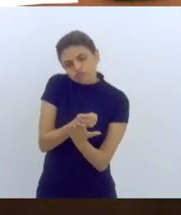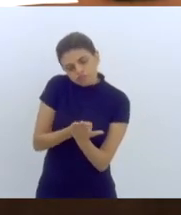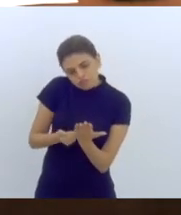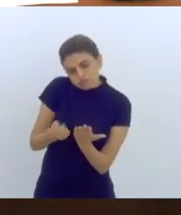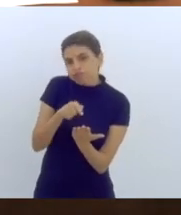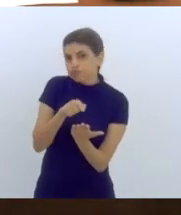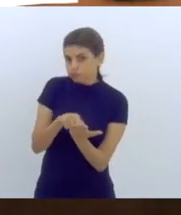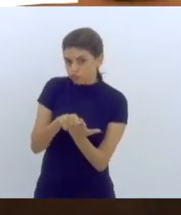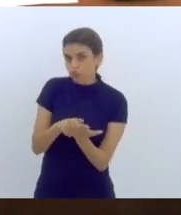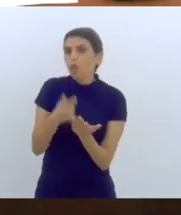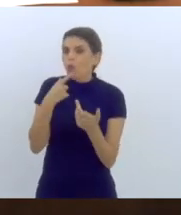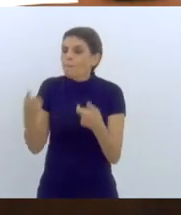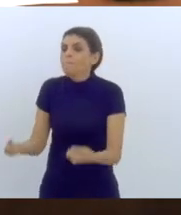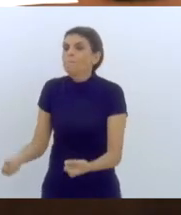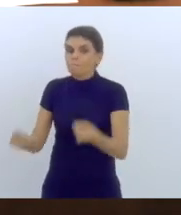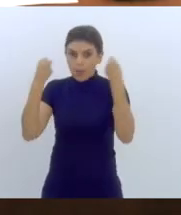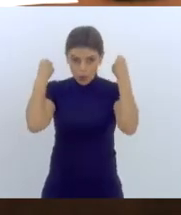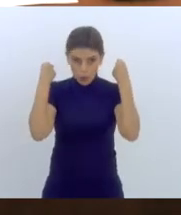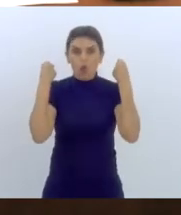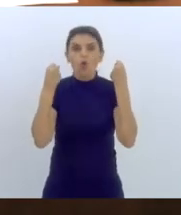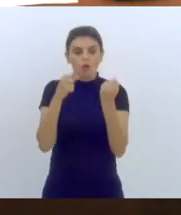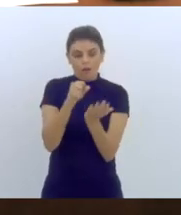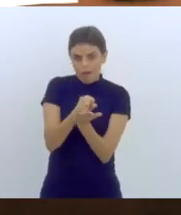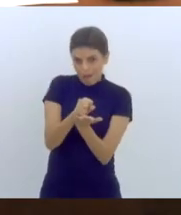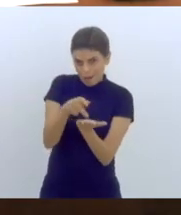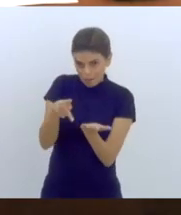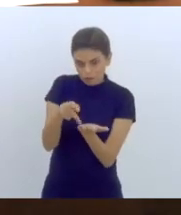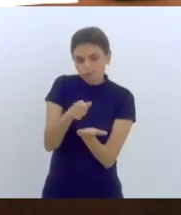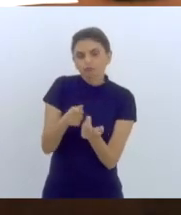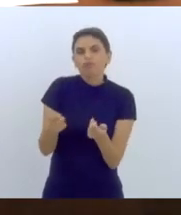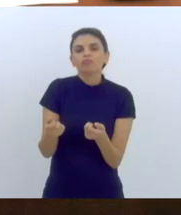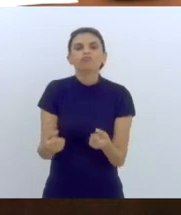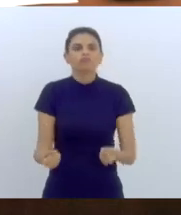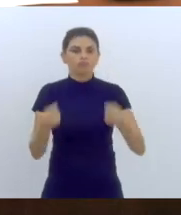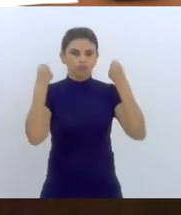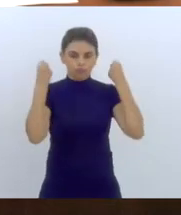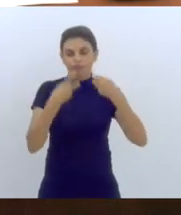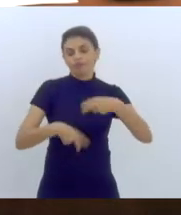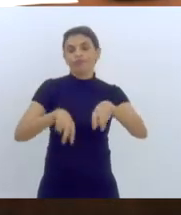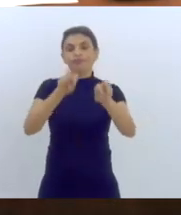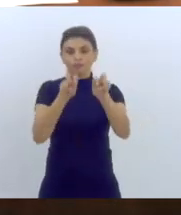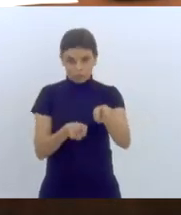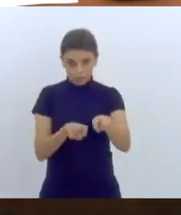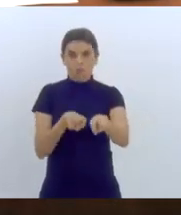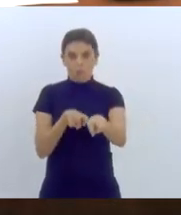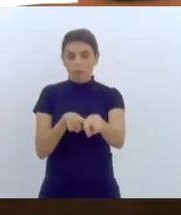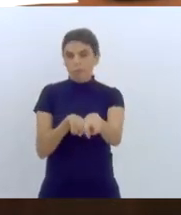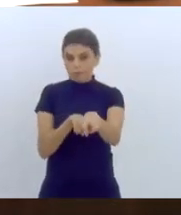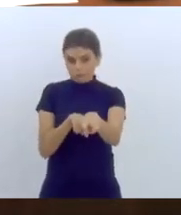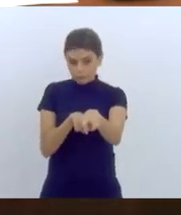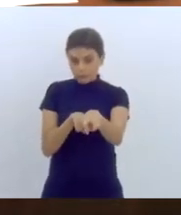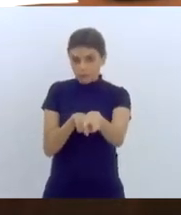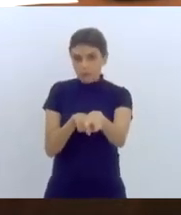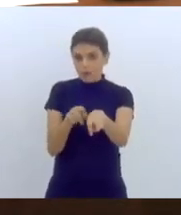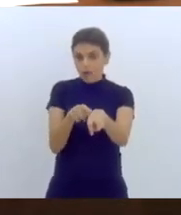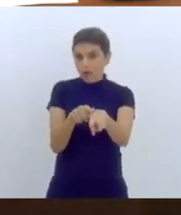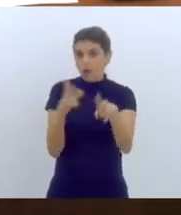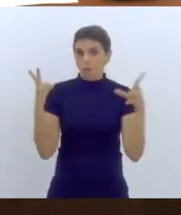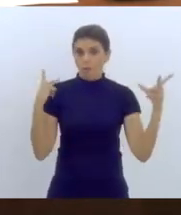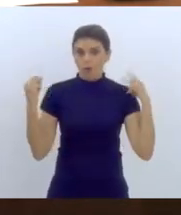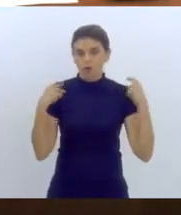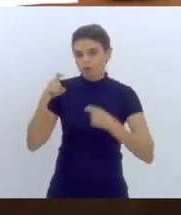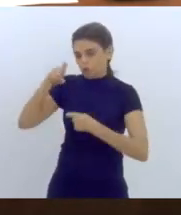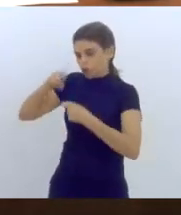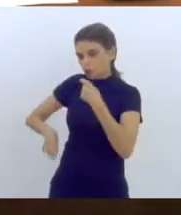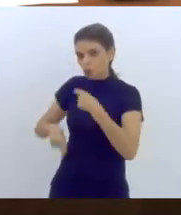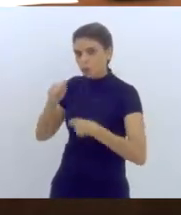usou um transporte por aplicativo e foi vítima de um estupro e que veio a ter